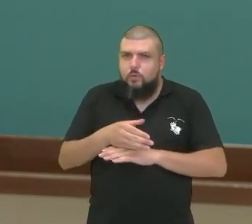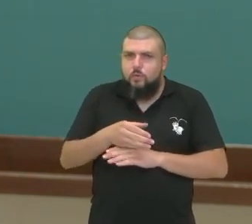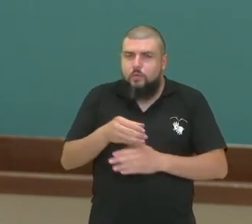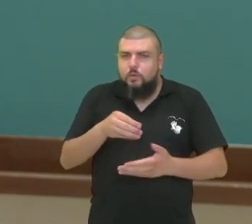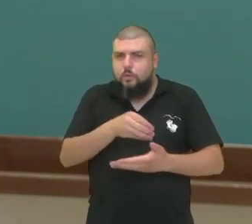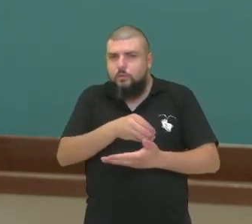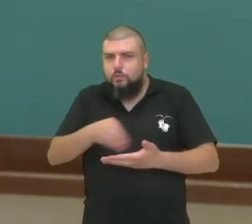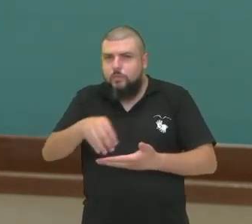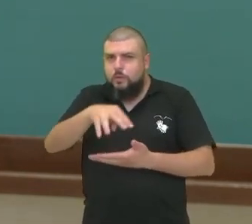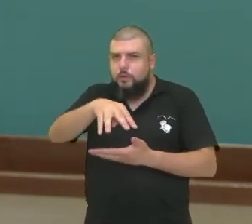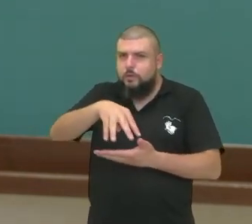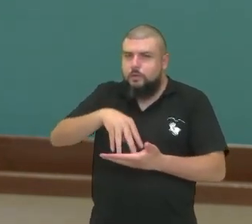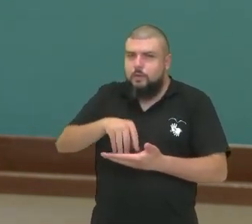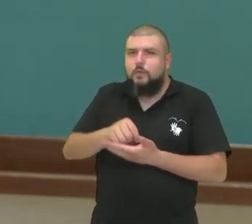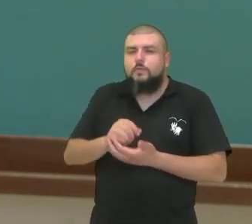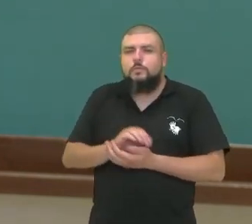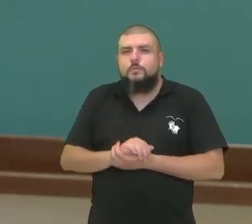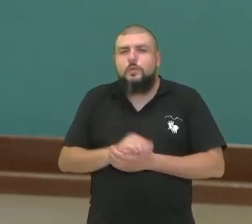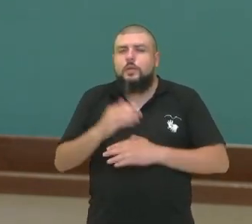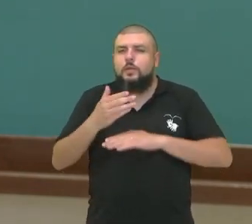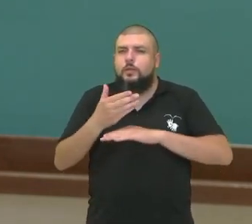lá na plataforma